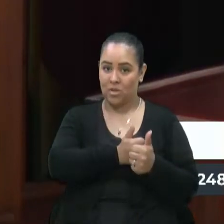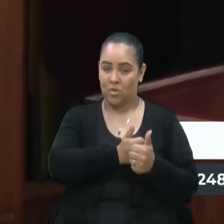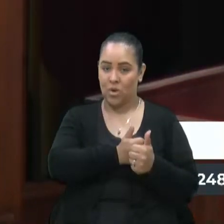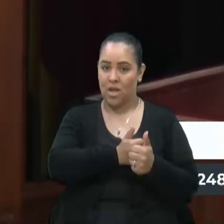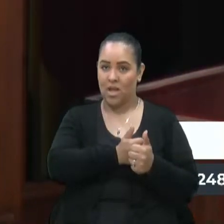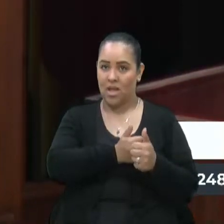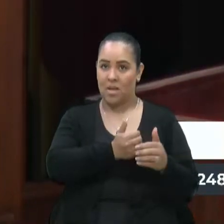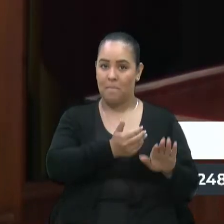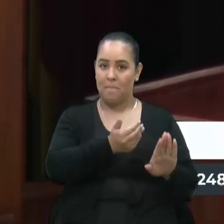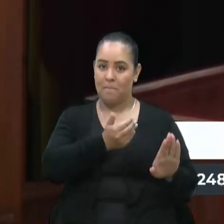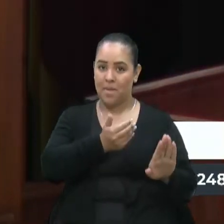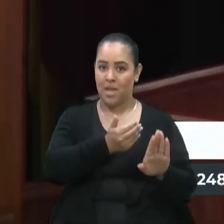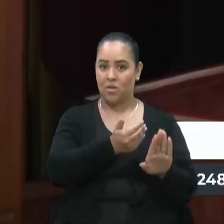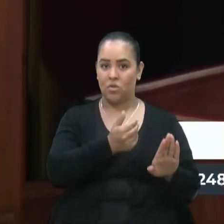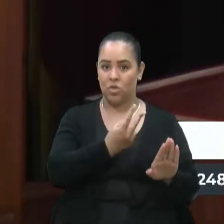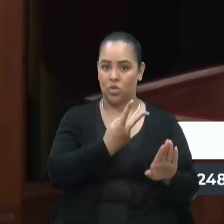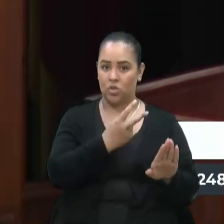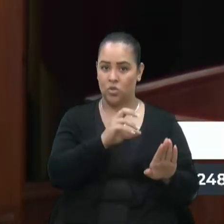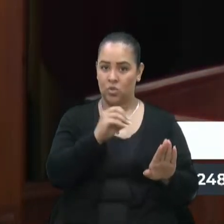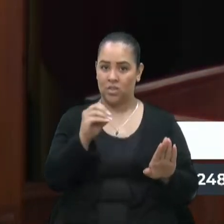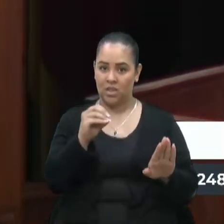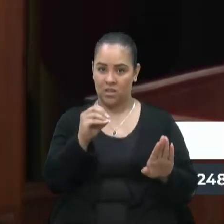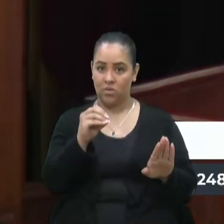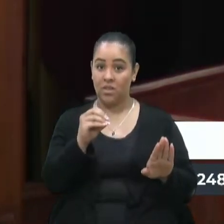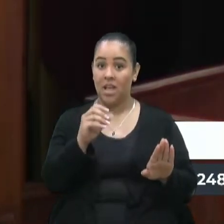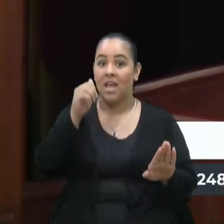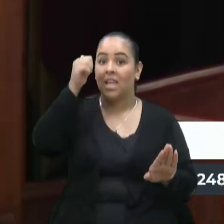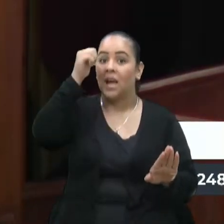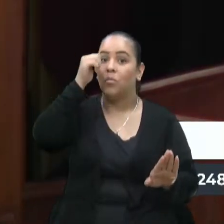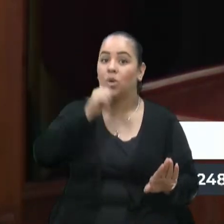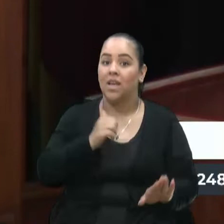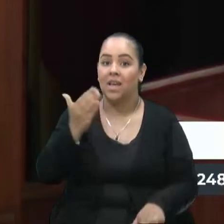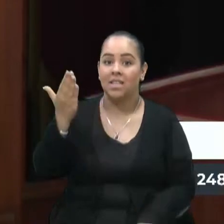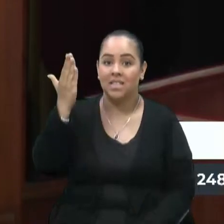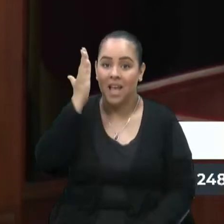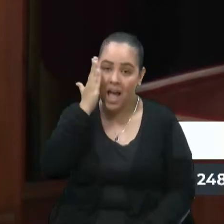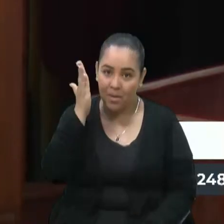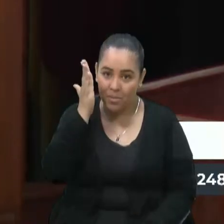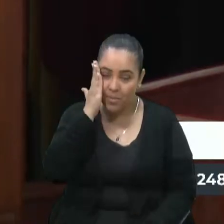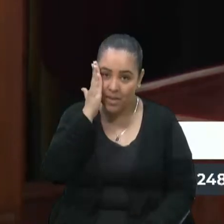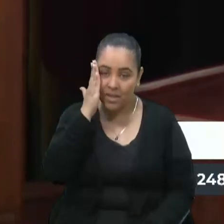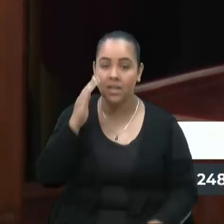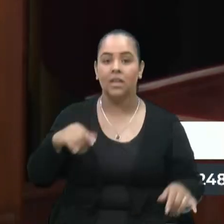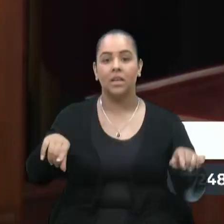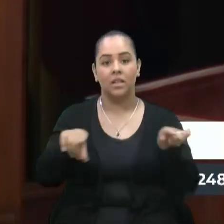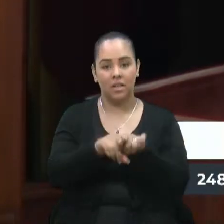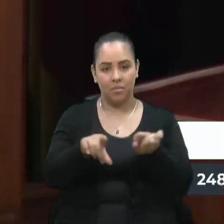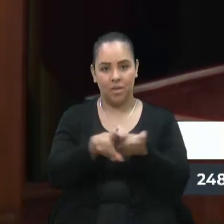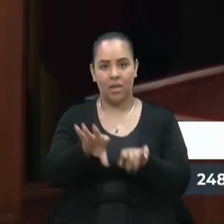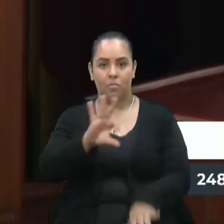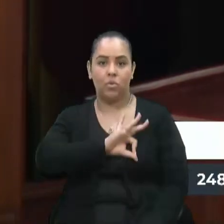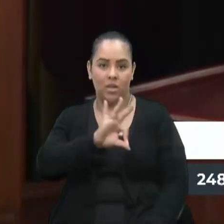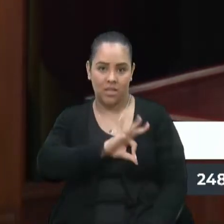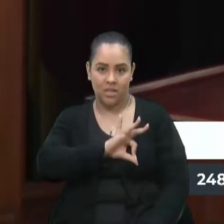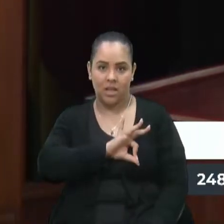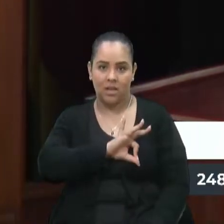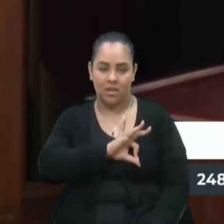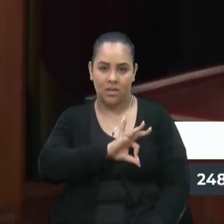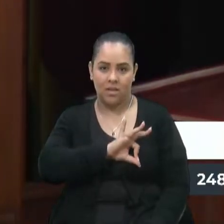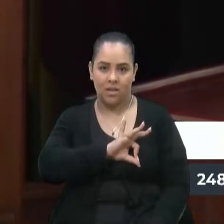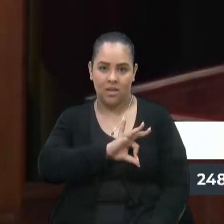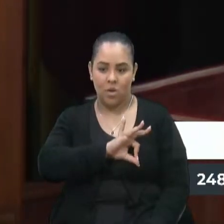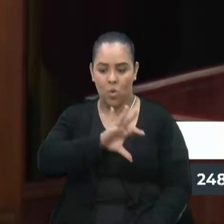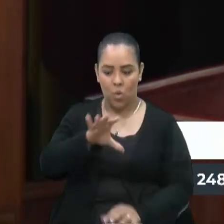metros, soa um alarme que a mulher recebe e que também a delegacia recebe, ou seja, a Patrulha Maria da Penha